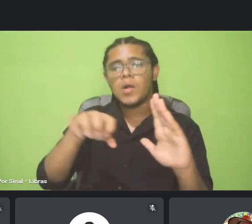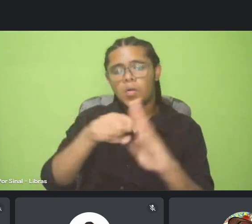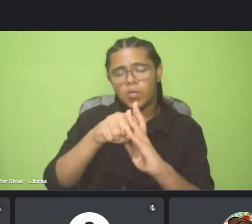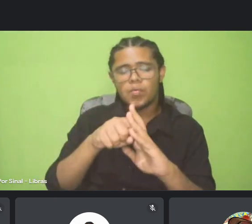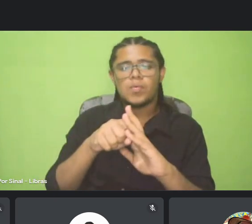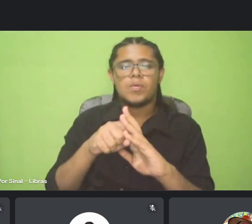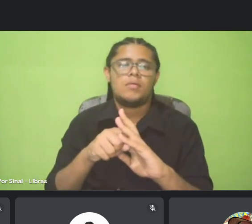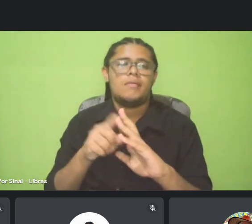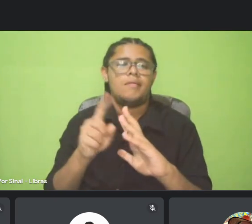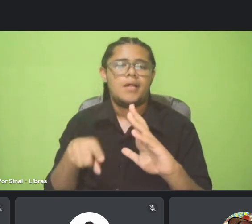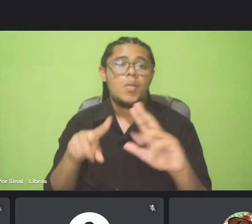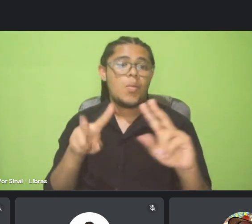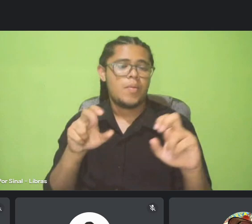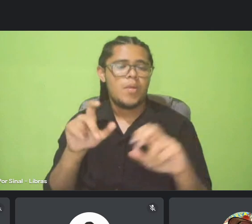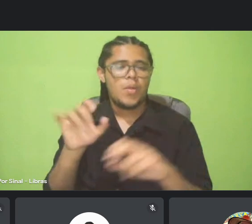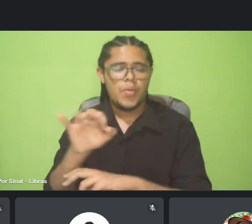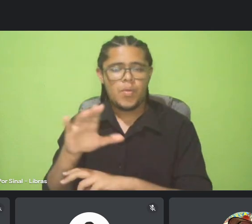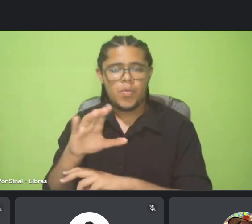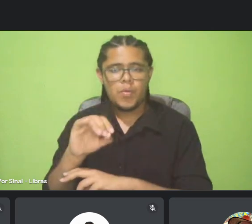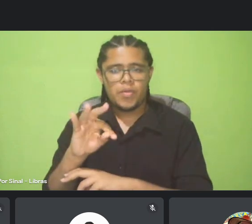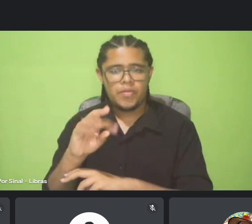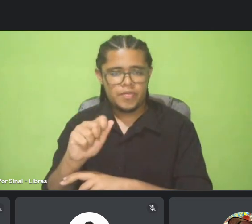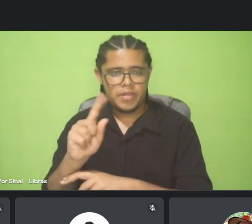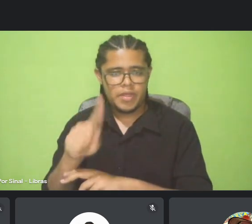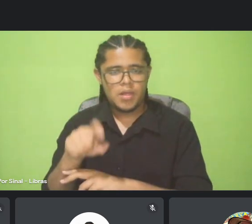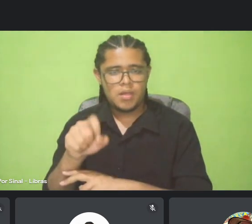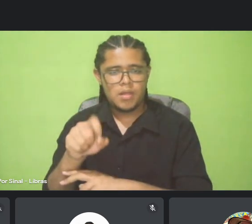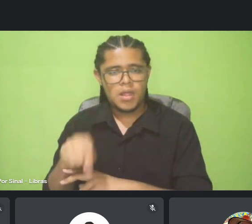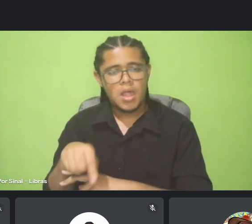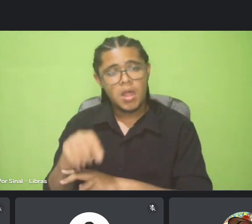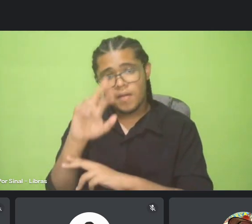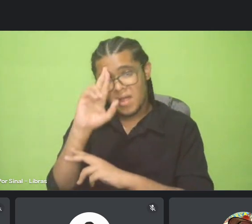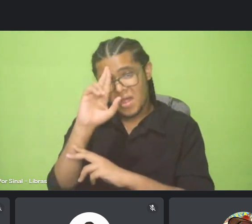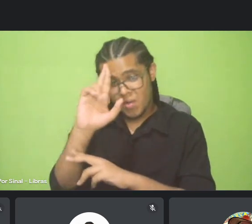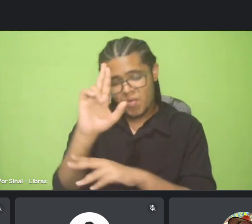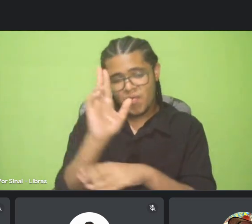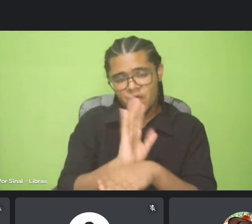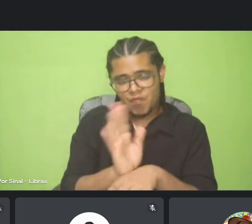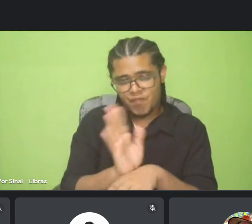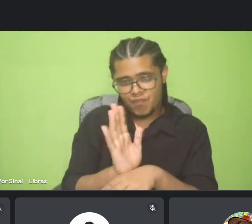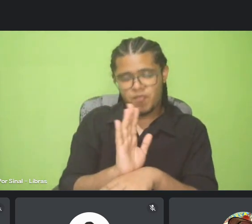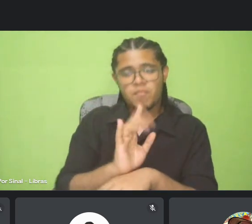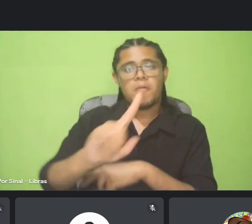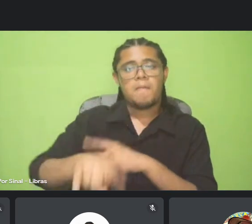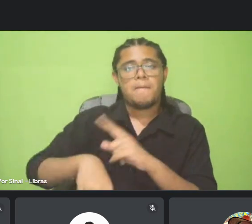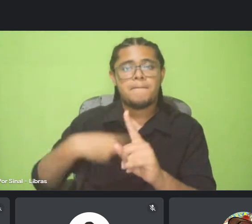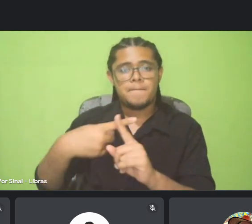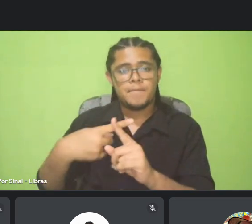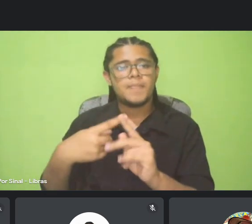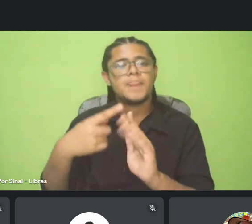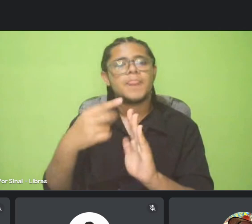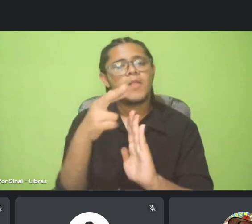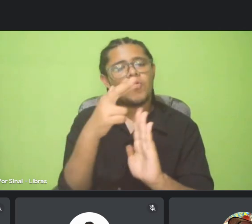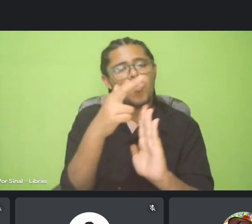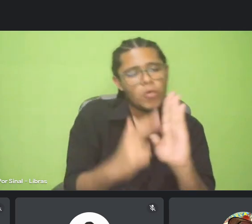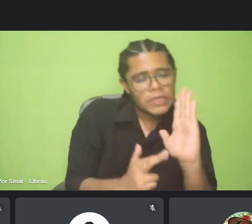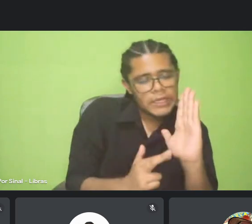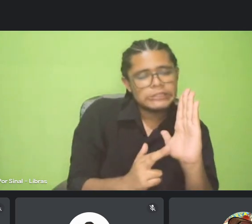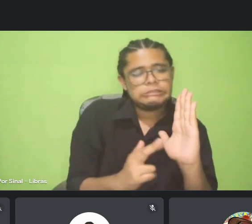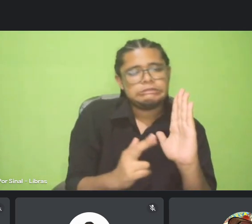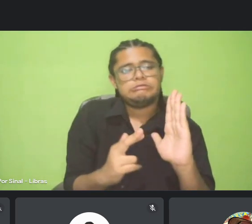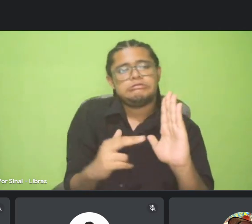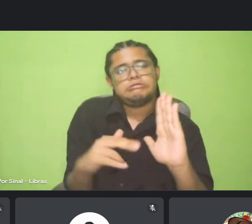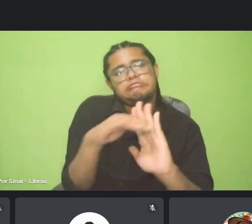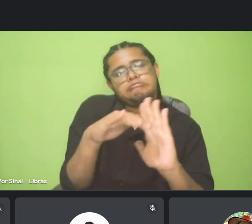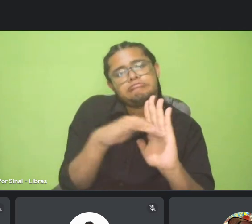do filme e o roteirista do filme também fossem inclusivos. Por quê? Porque é uma maneira de você garantir que você está colocando nos cargos